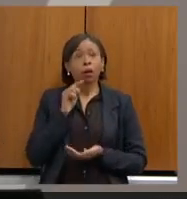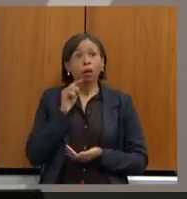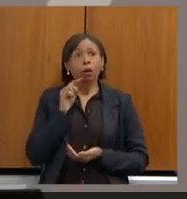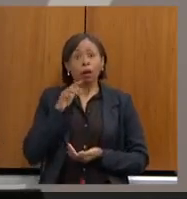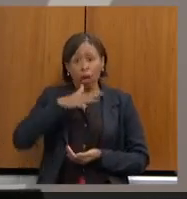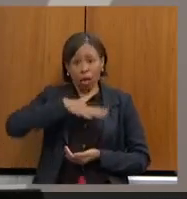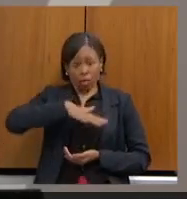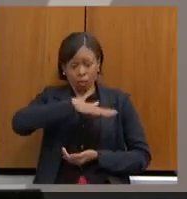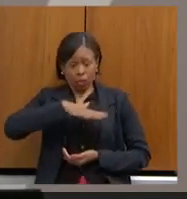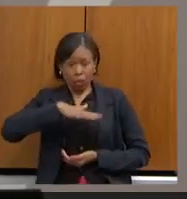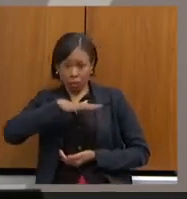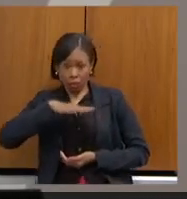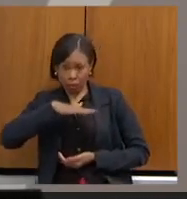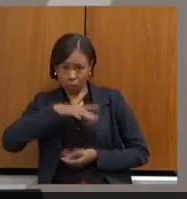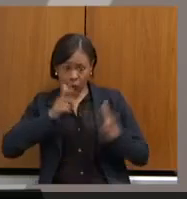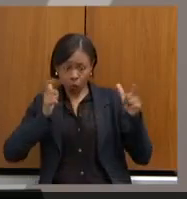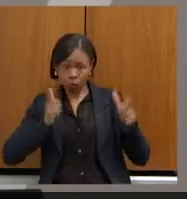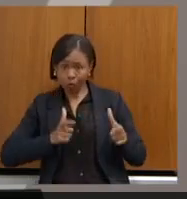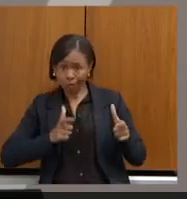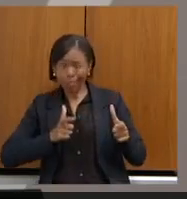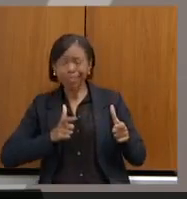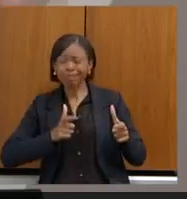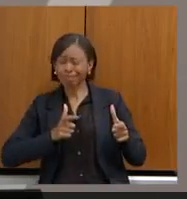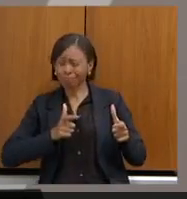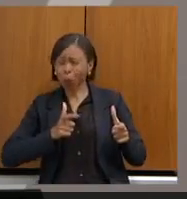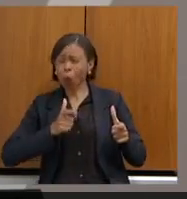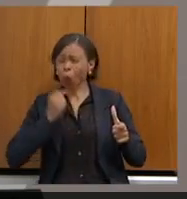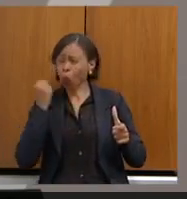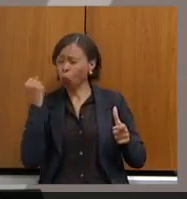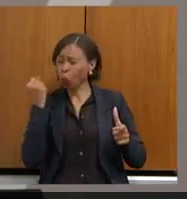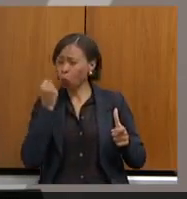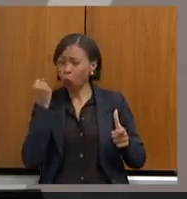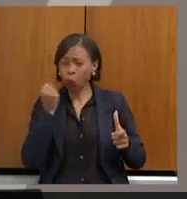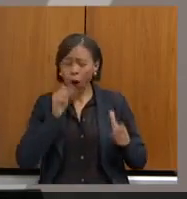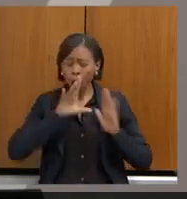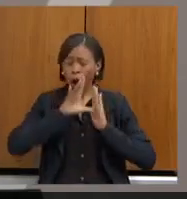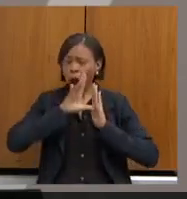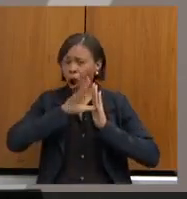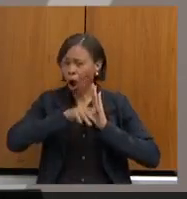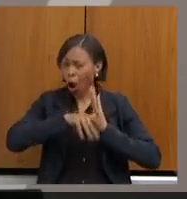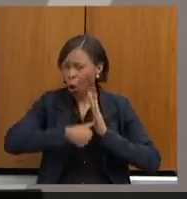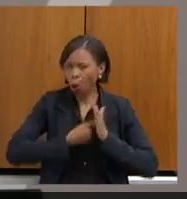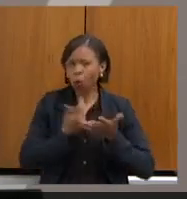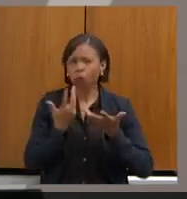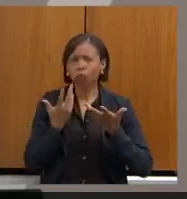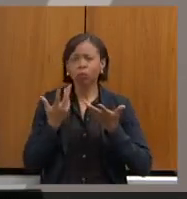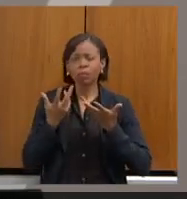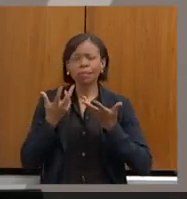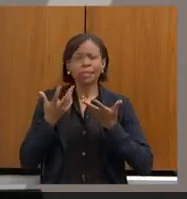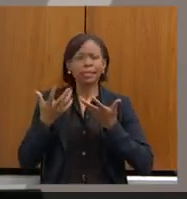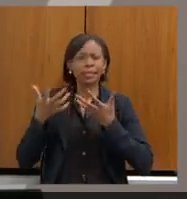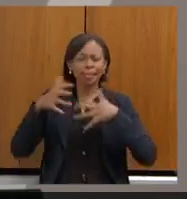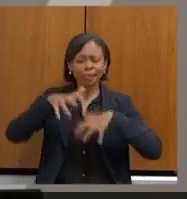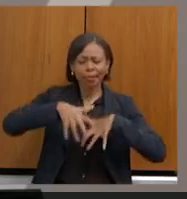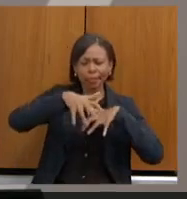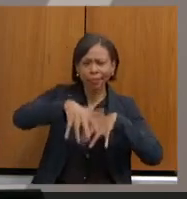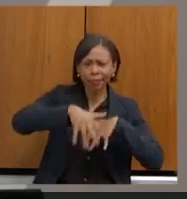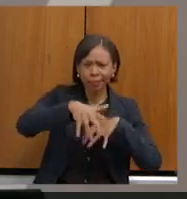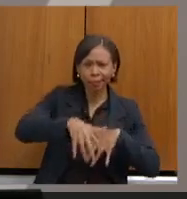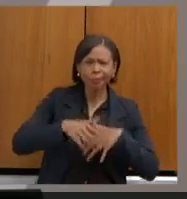região é um foco forte de Roubos e tratores de insumos agrícolas de